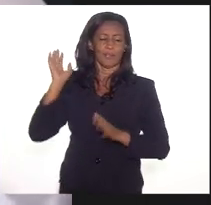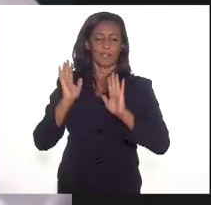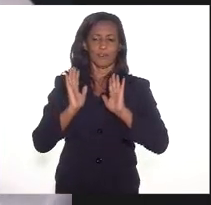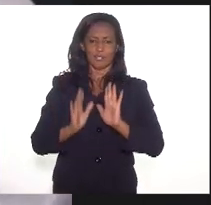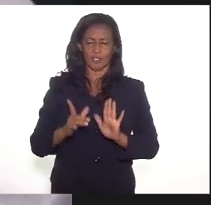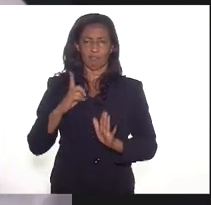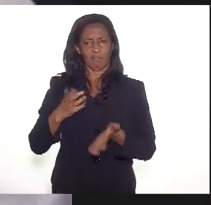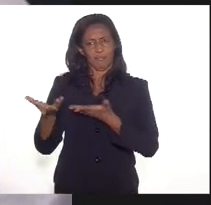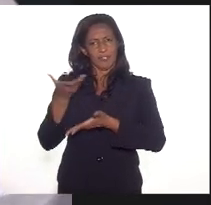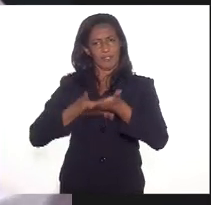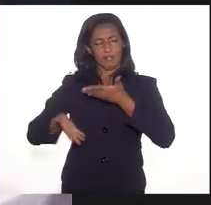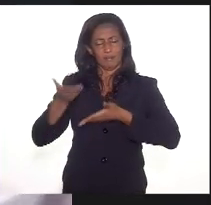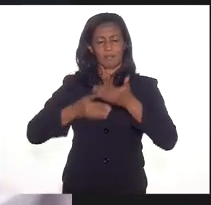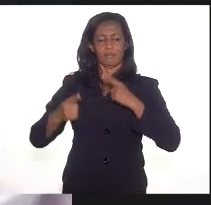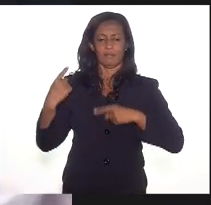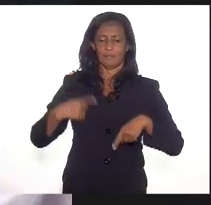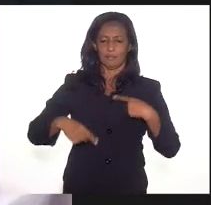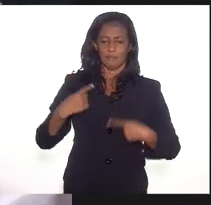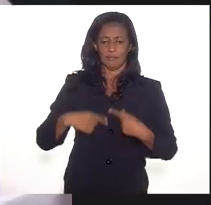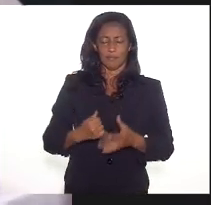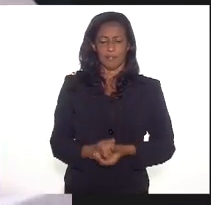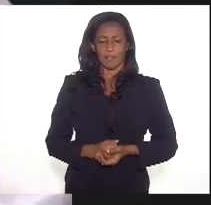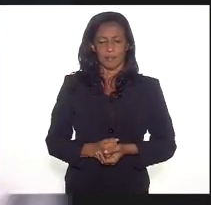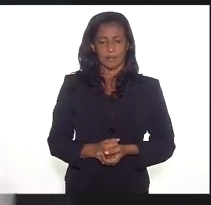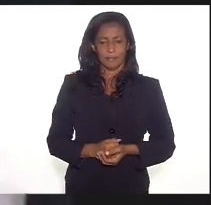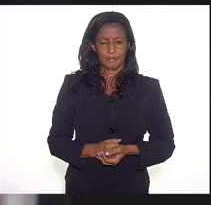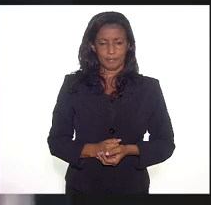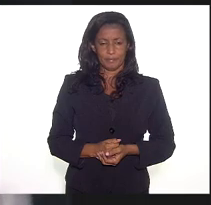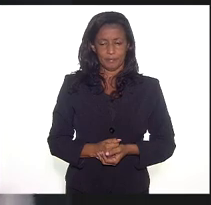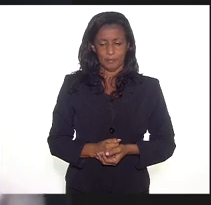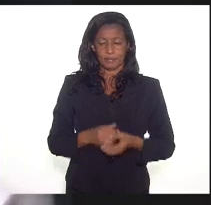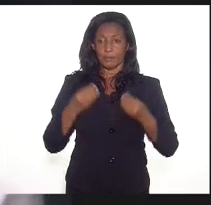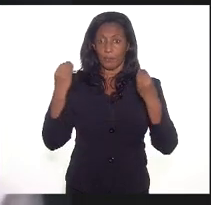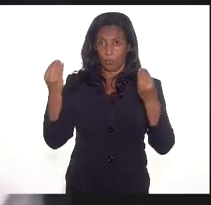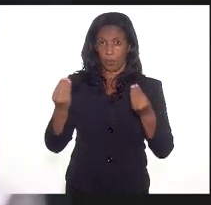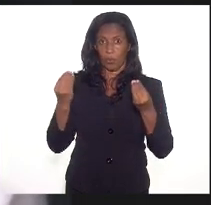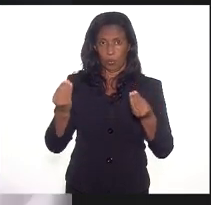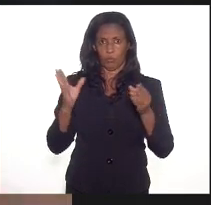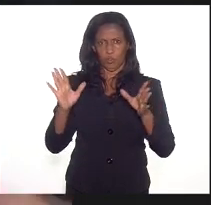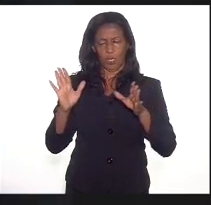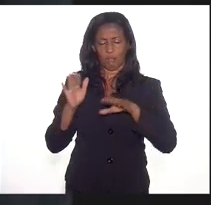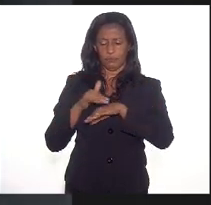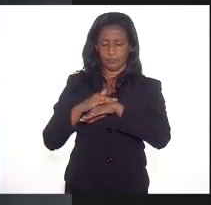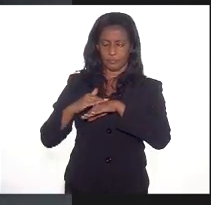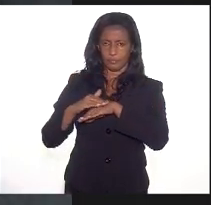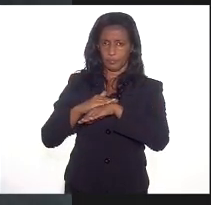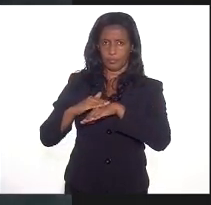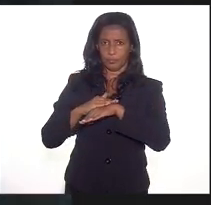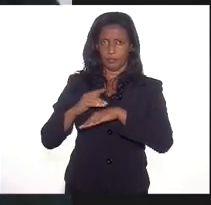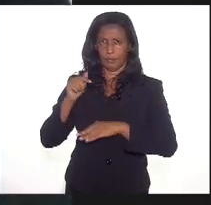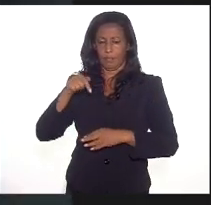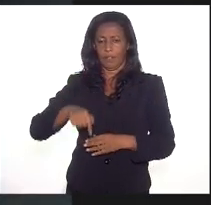participação grande nesse debate. E, como já foi dito aqui, presidente,